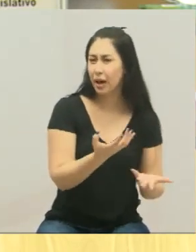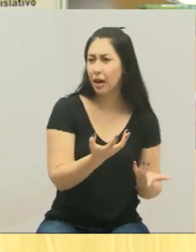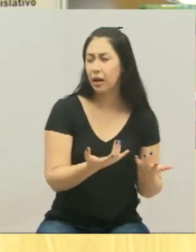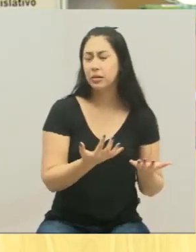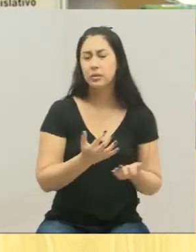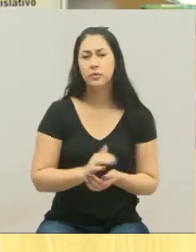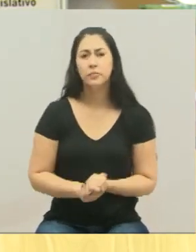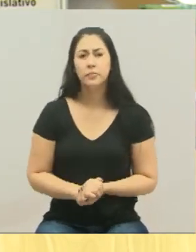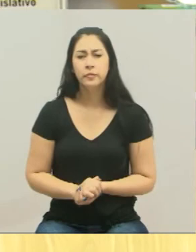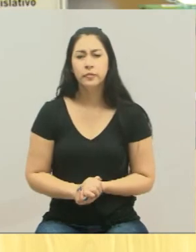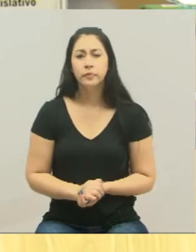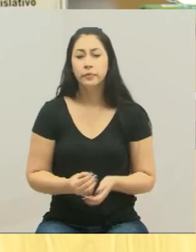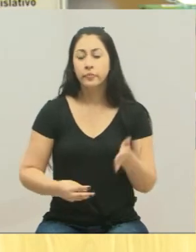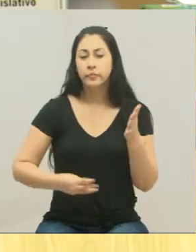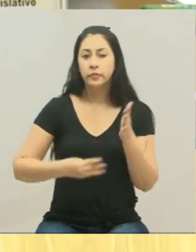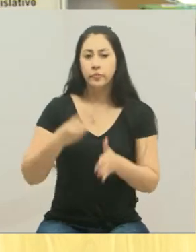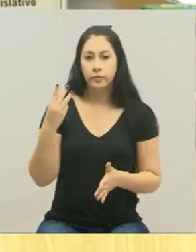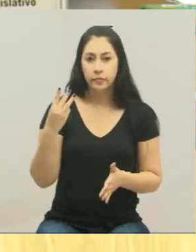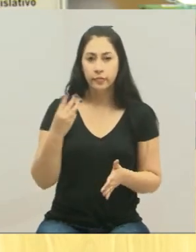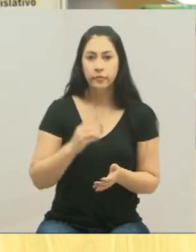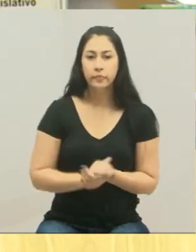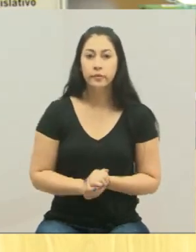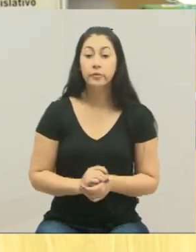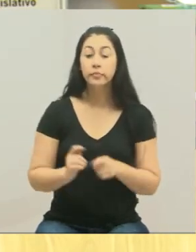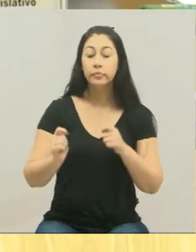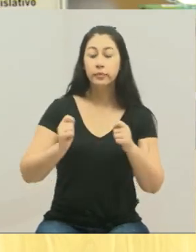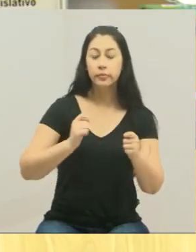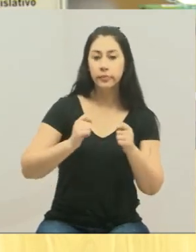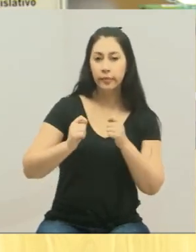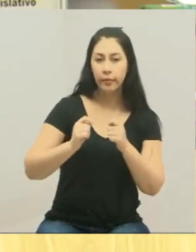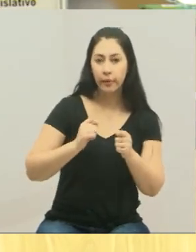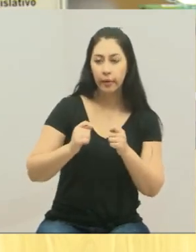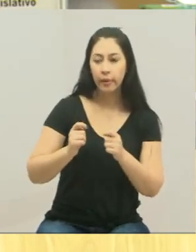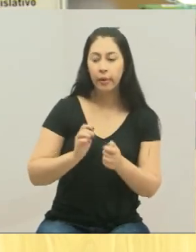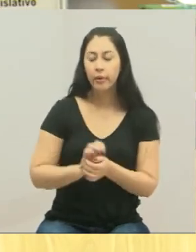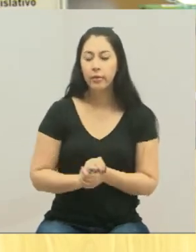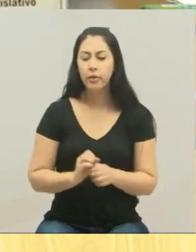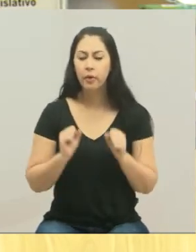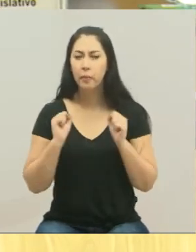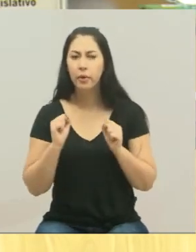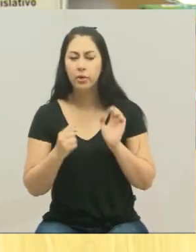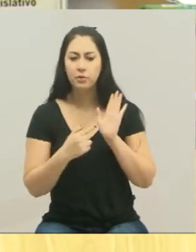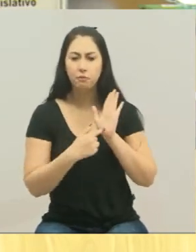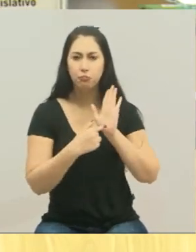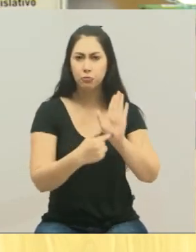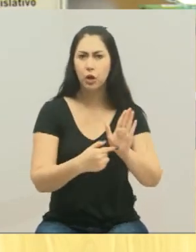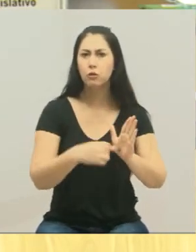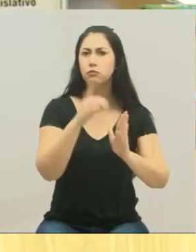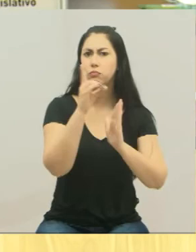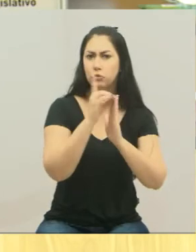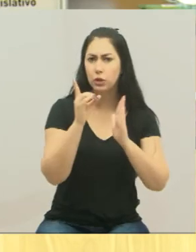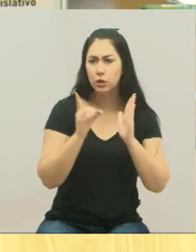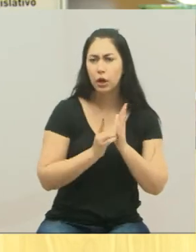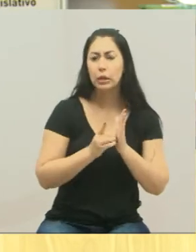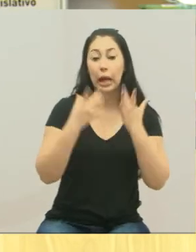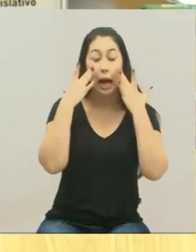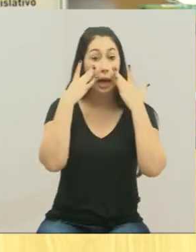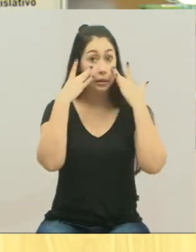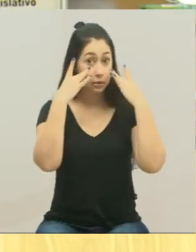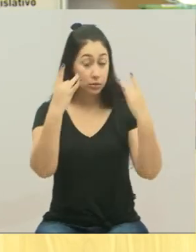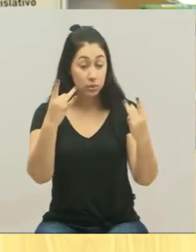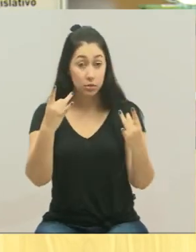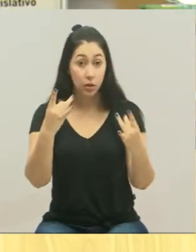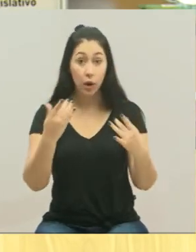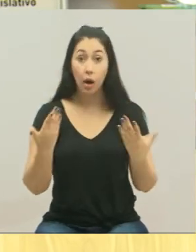período de chuvas? Terceiro, a administração municipal não poderia publicar um decreto de atenção e ação para um